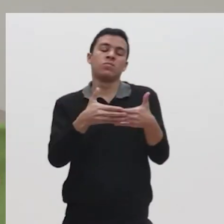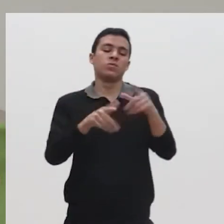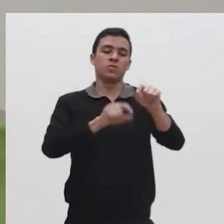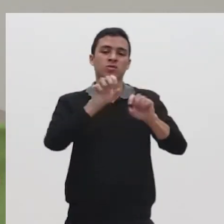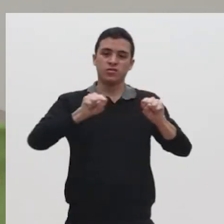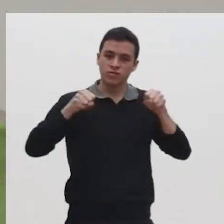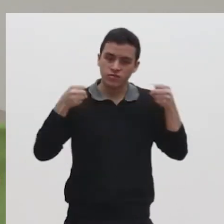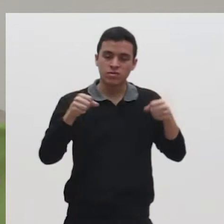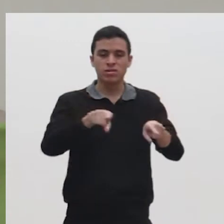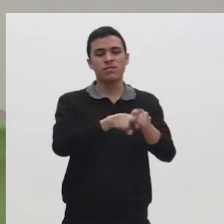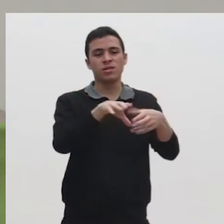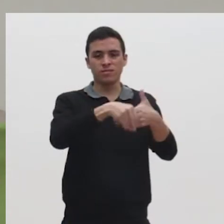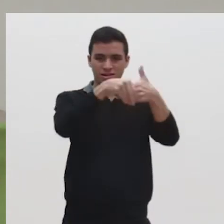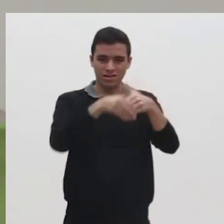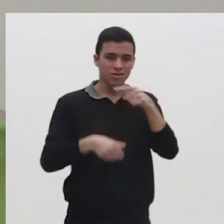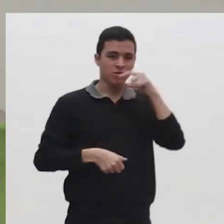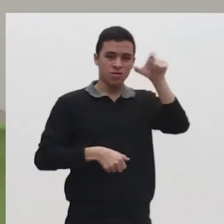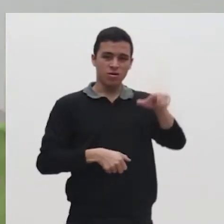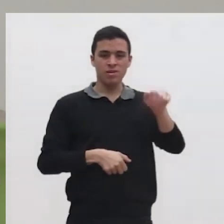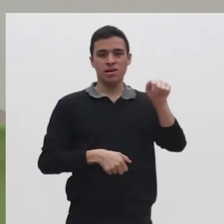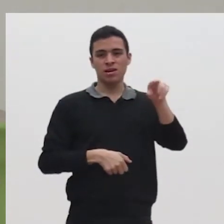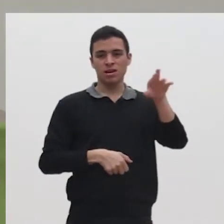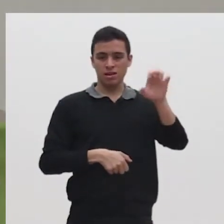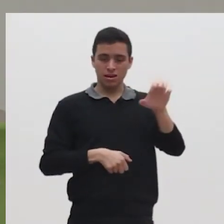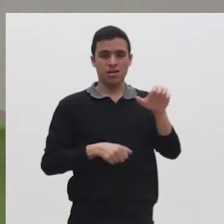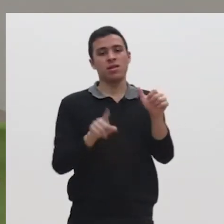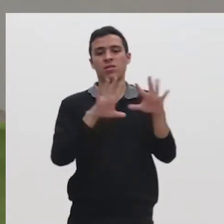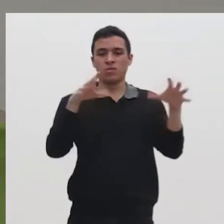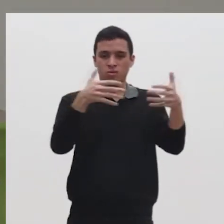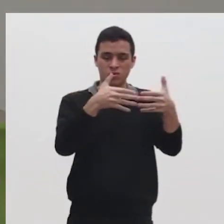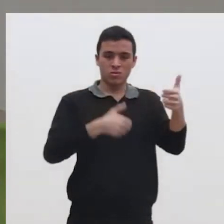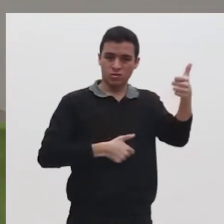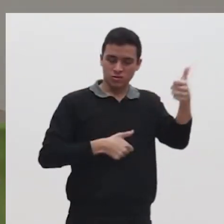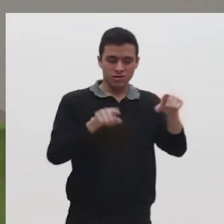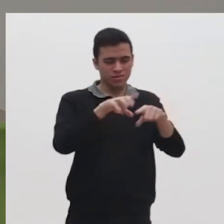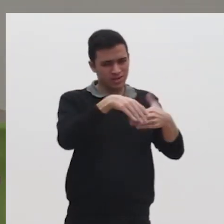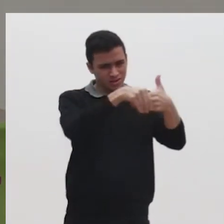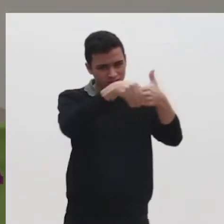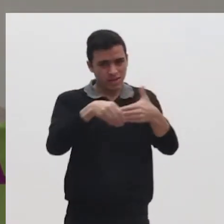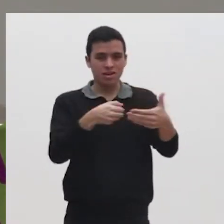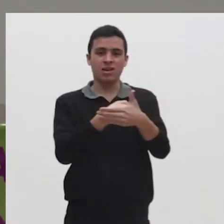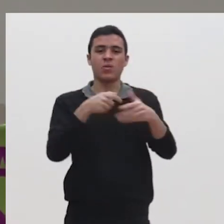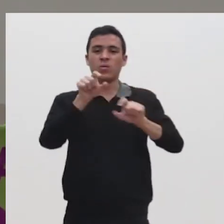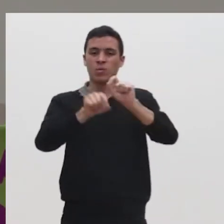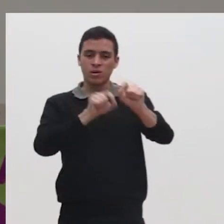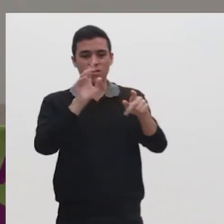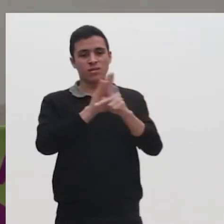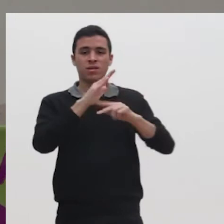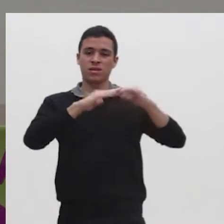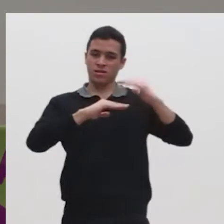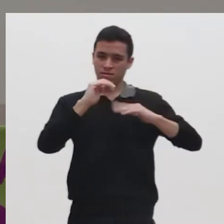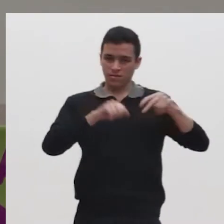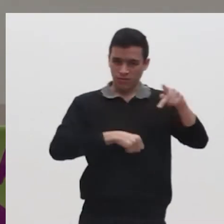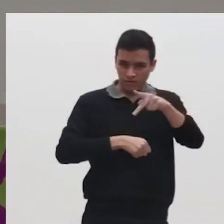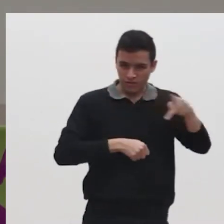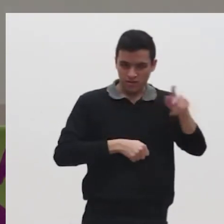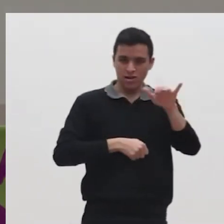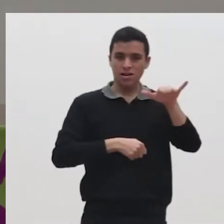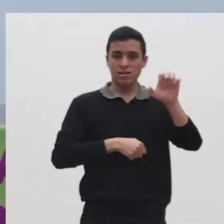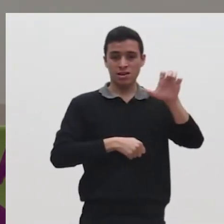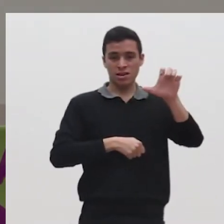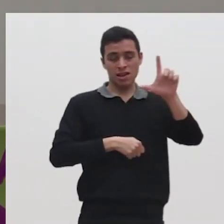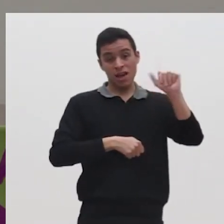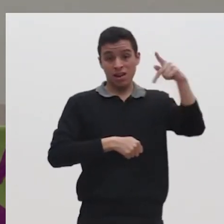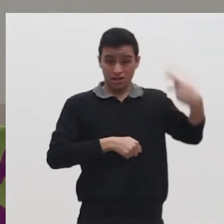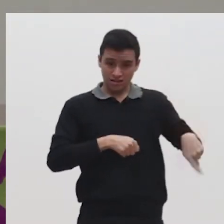esforço, cumprimentar o nosso mediador André, cumprimentar a Chapa 1, cumprimentar muito carinhosamente a professora Graciela, aqui na sua casa,